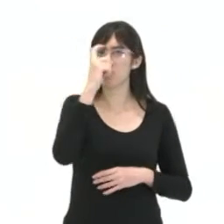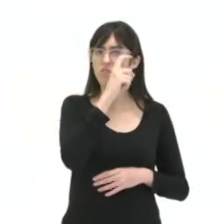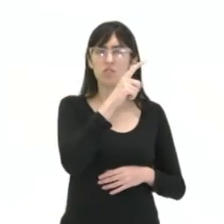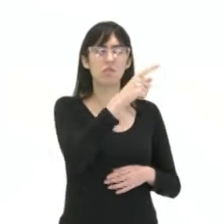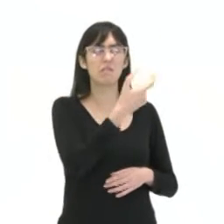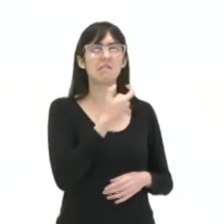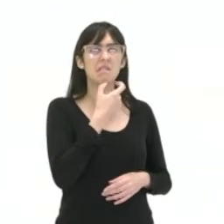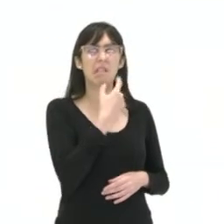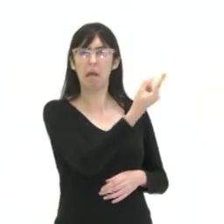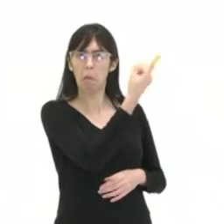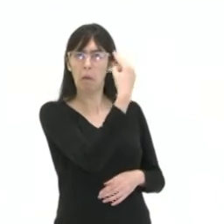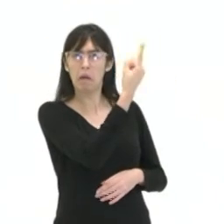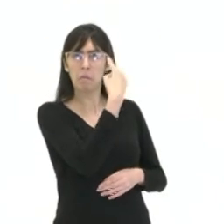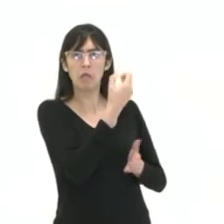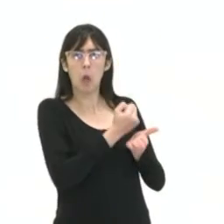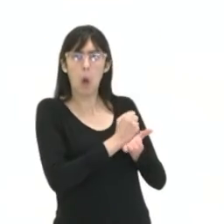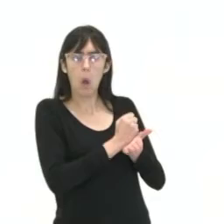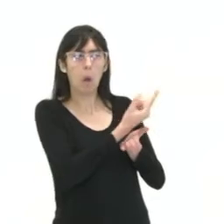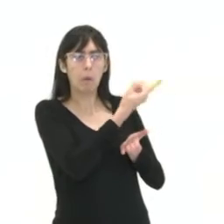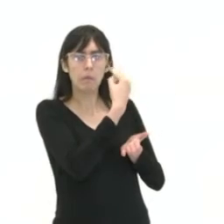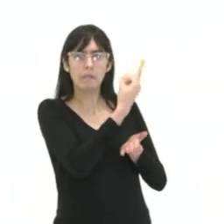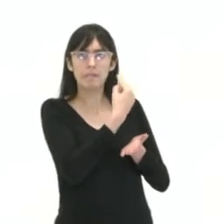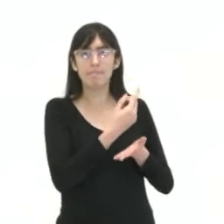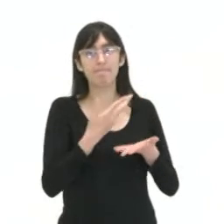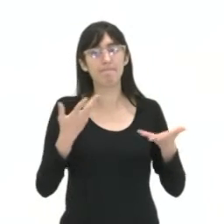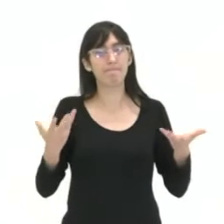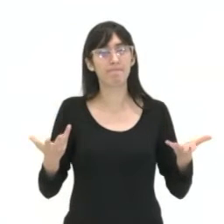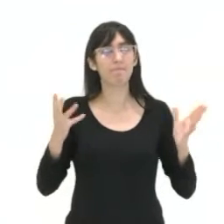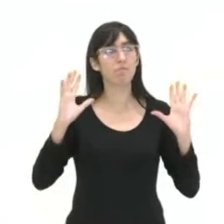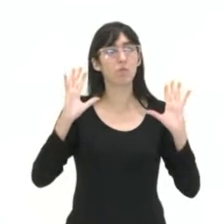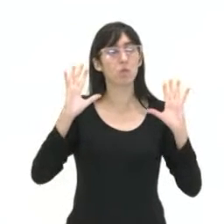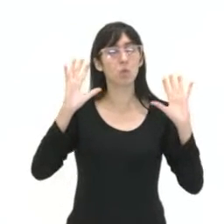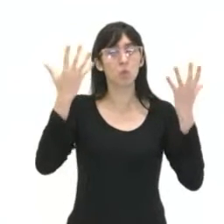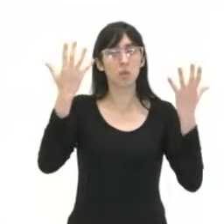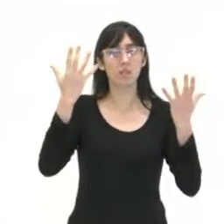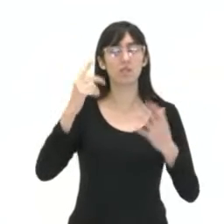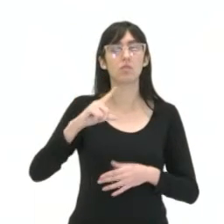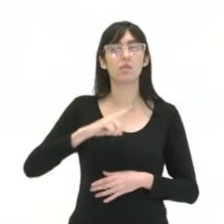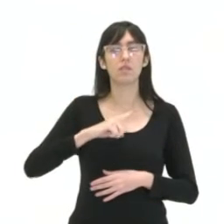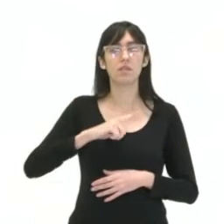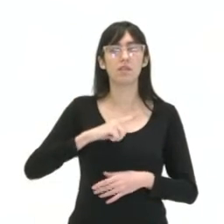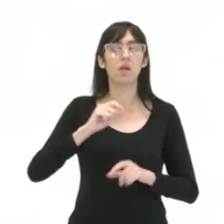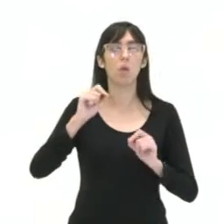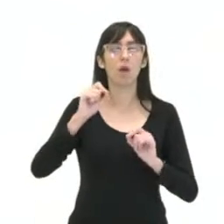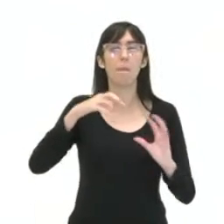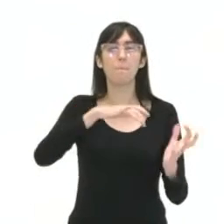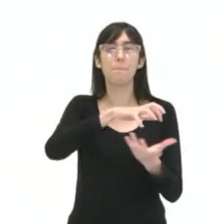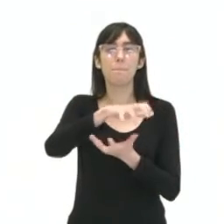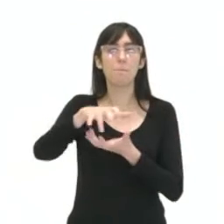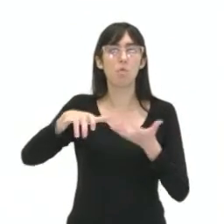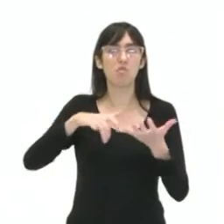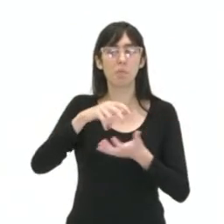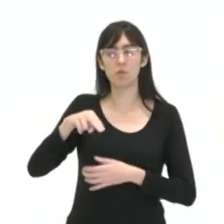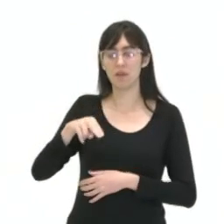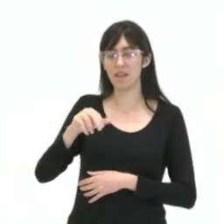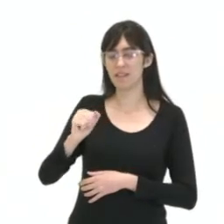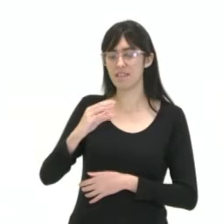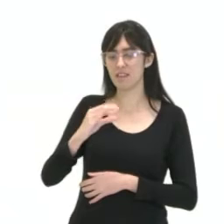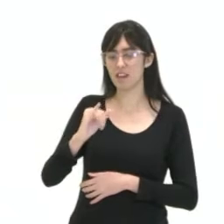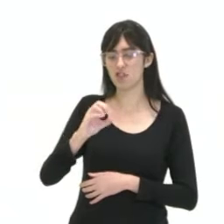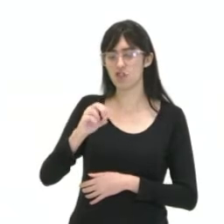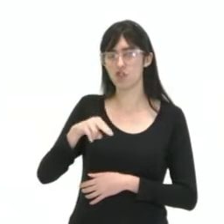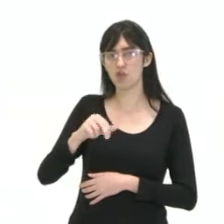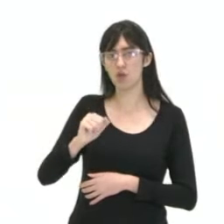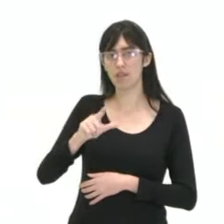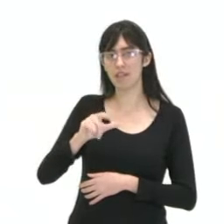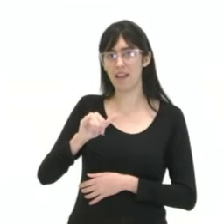controle estrangeiro. Isso vai resultar no surgimento de movimentos nacionalistas. Esses movimentos nacionalistas